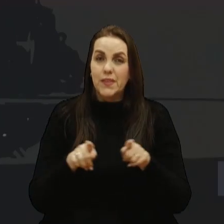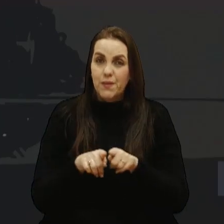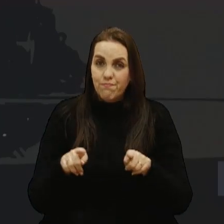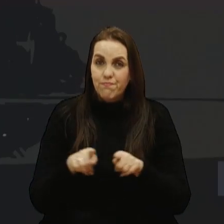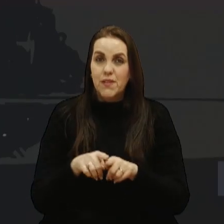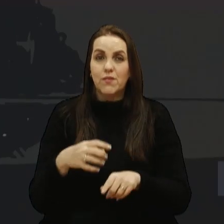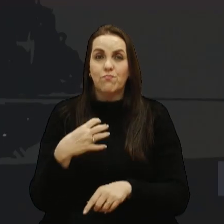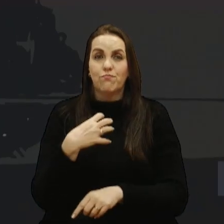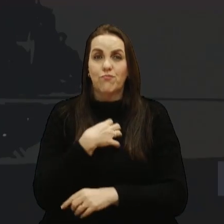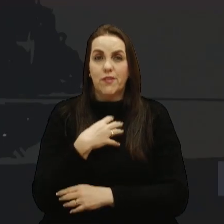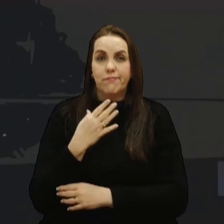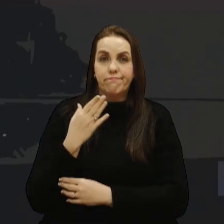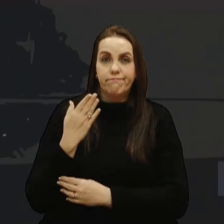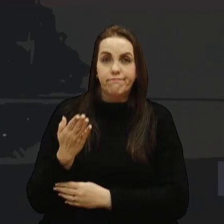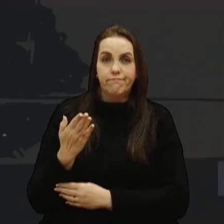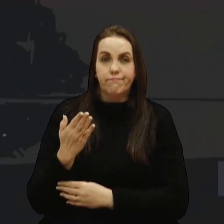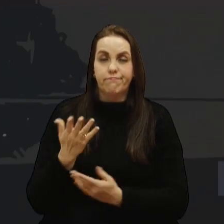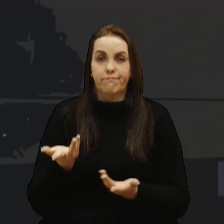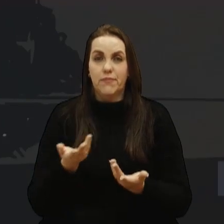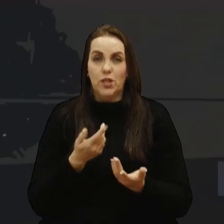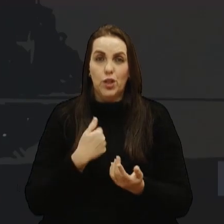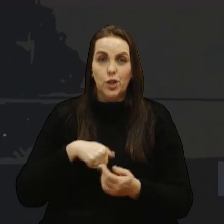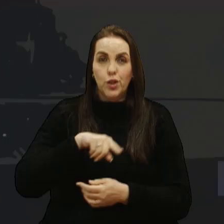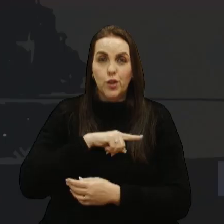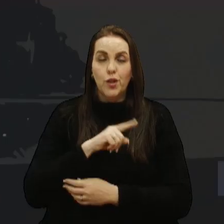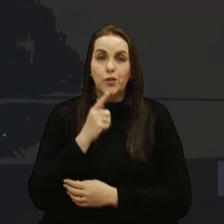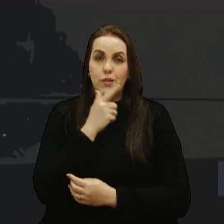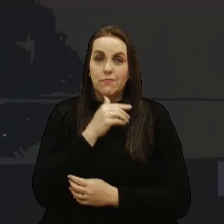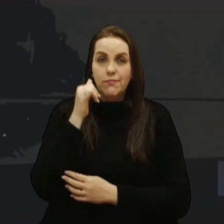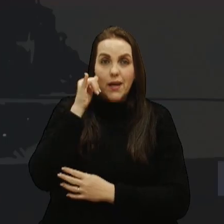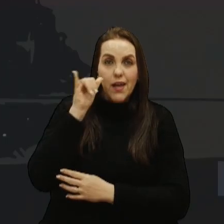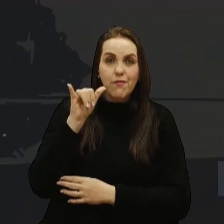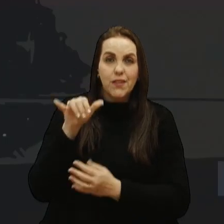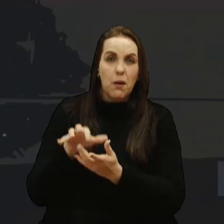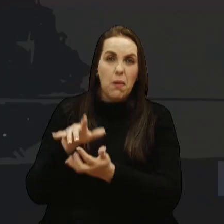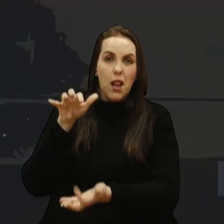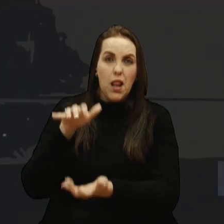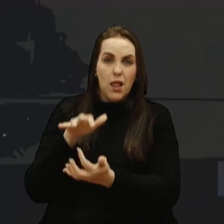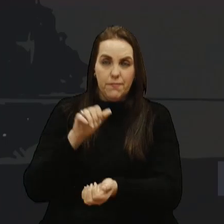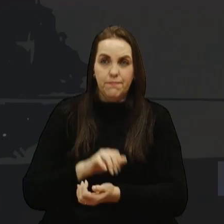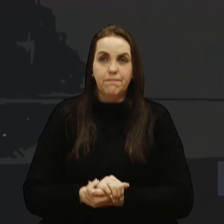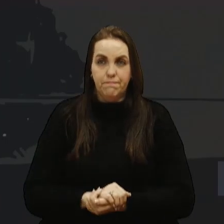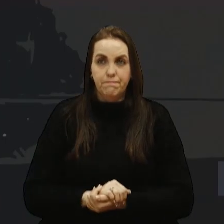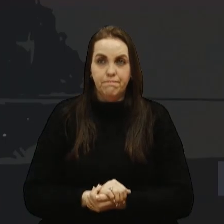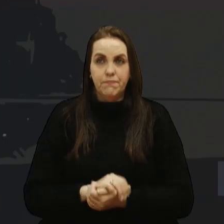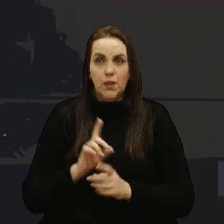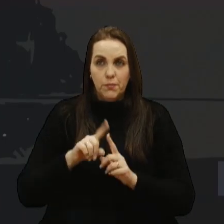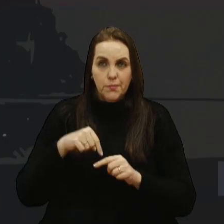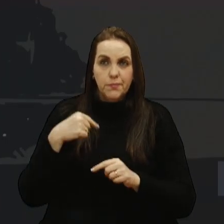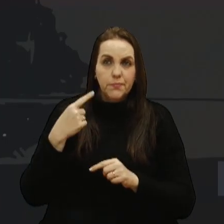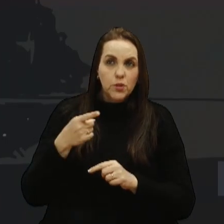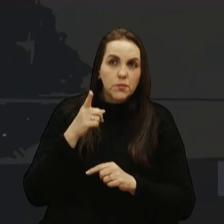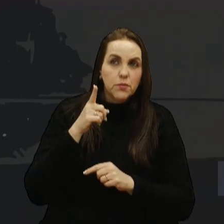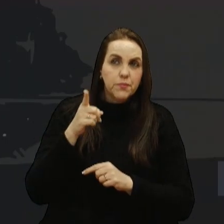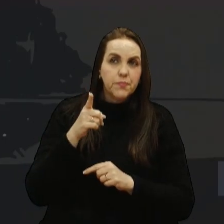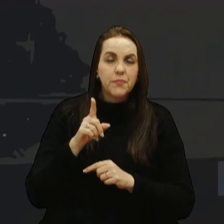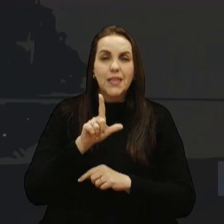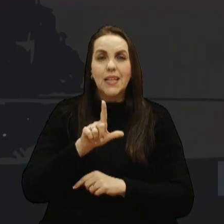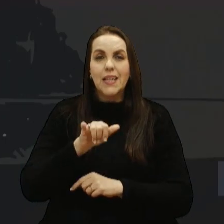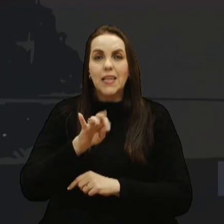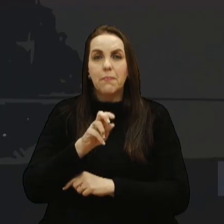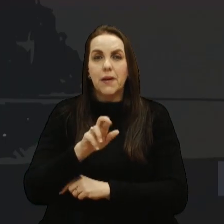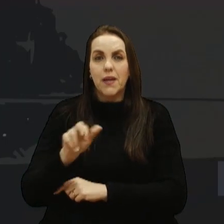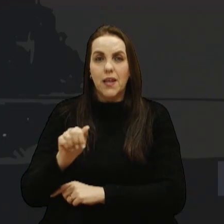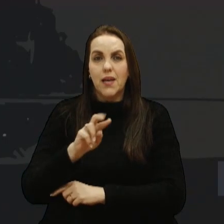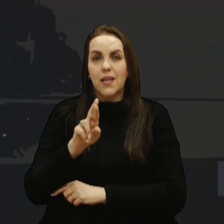forma que a gente consiga evitar os lixões. Próximo. Libera Risso, da região do